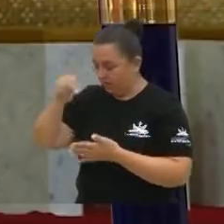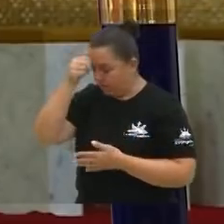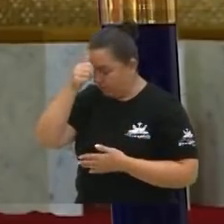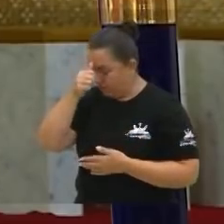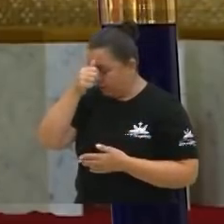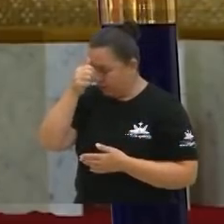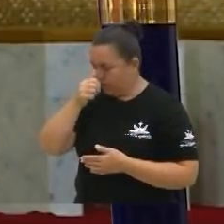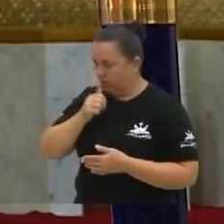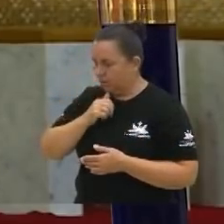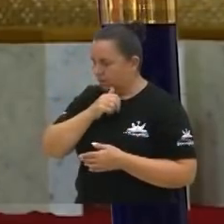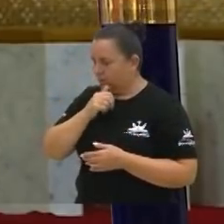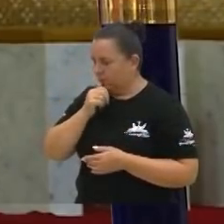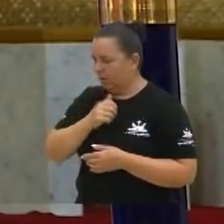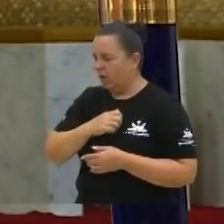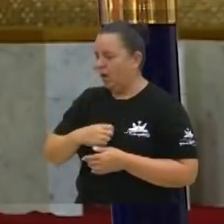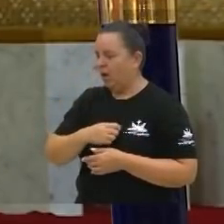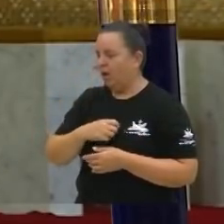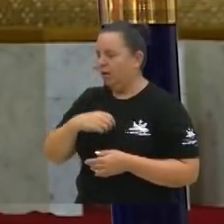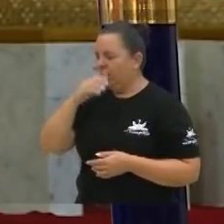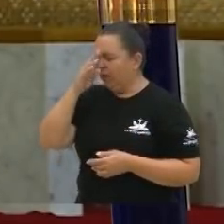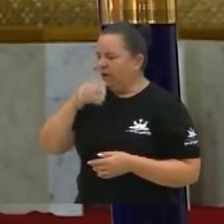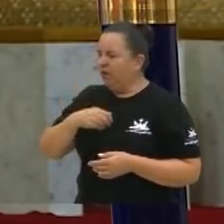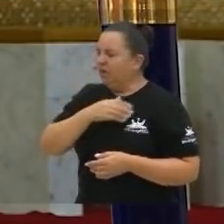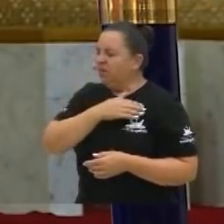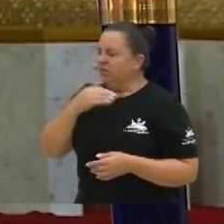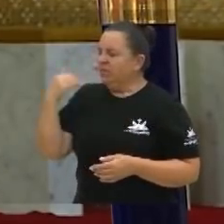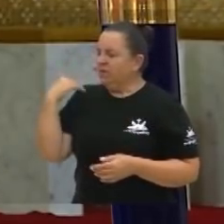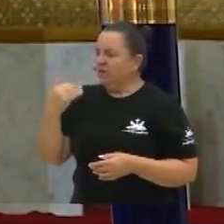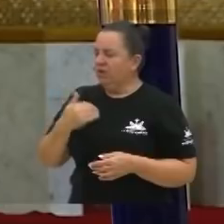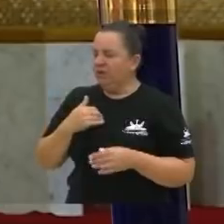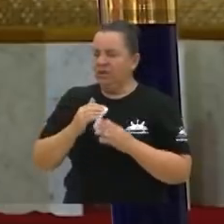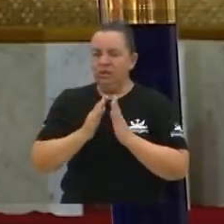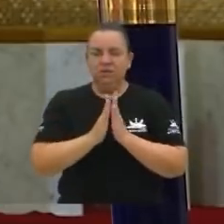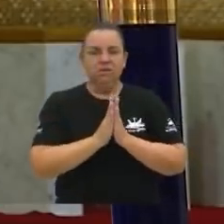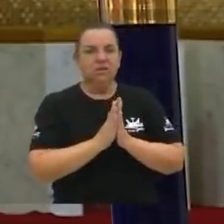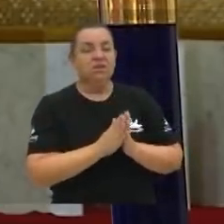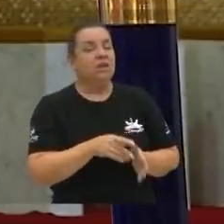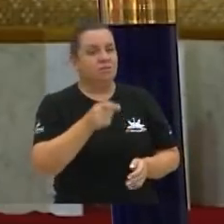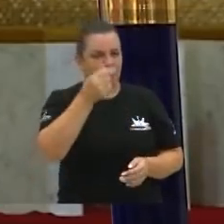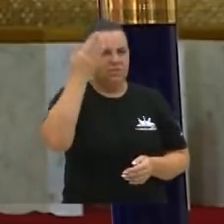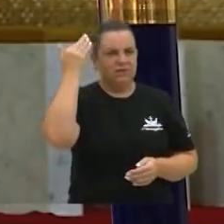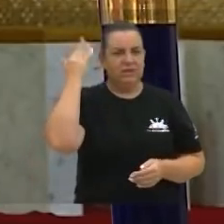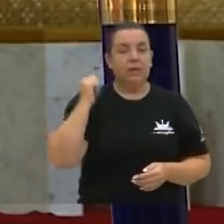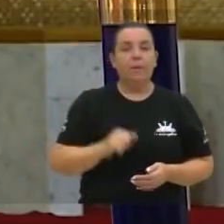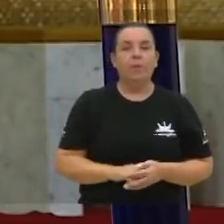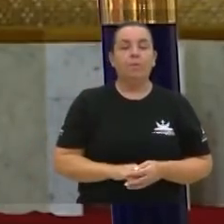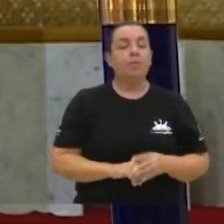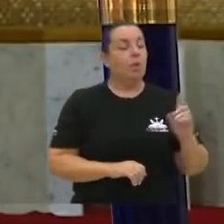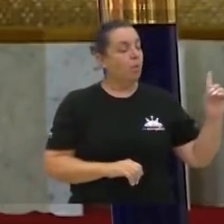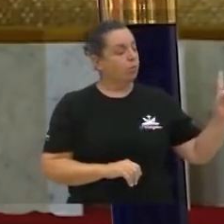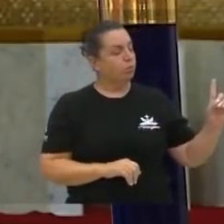naquele tempo alguém aproximou-se de Jesus e disse